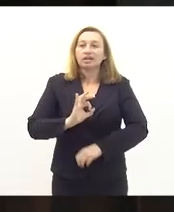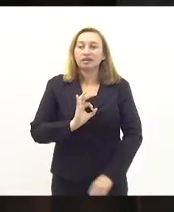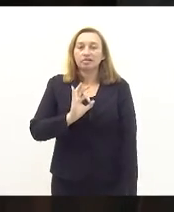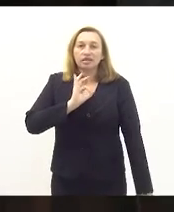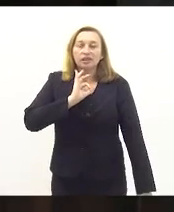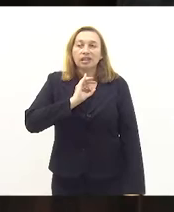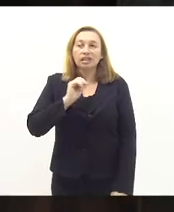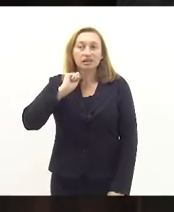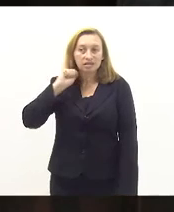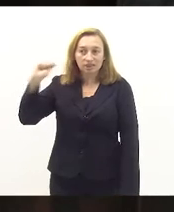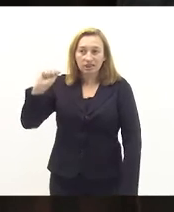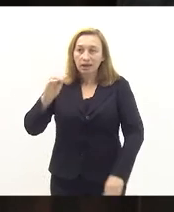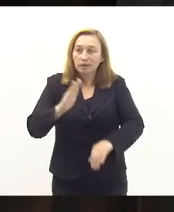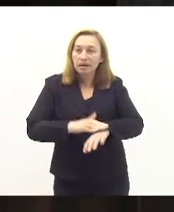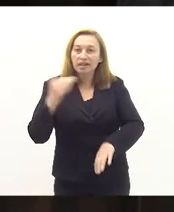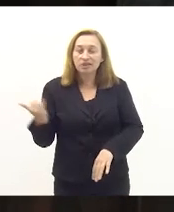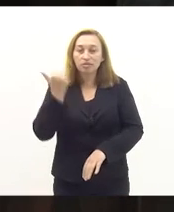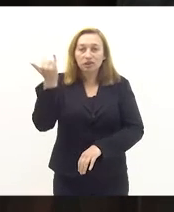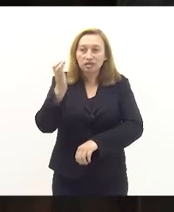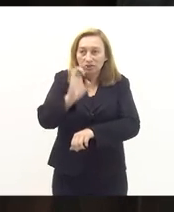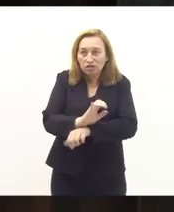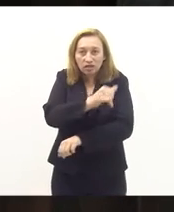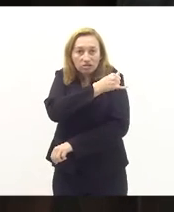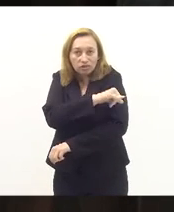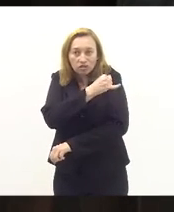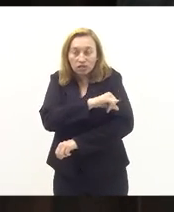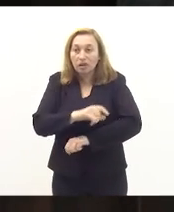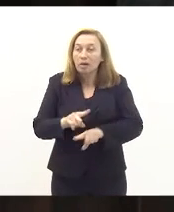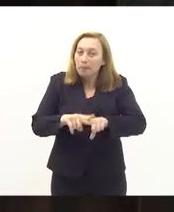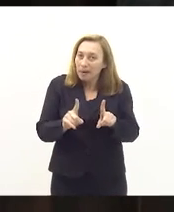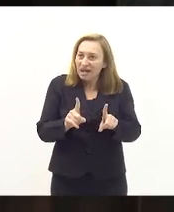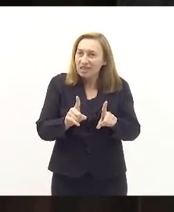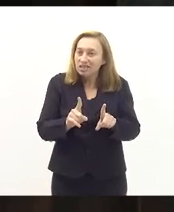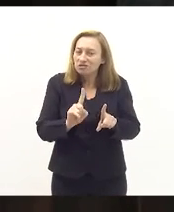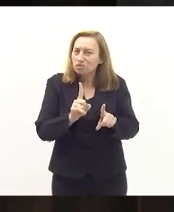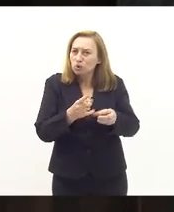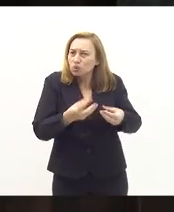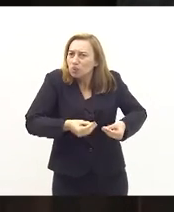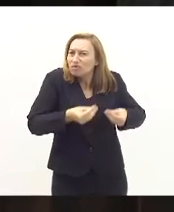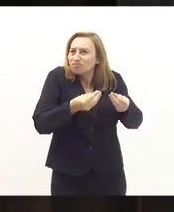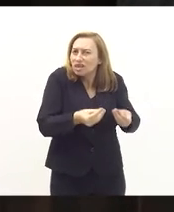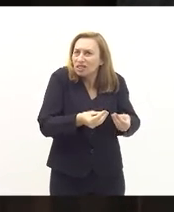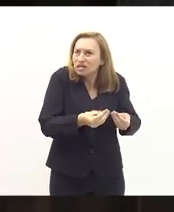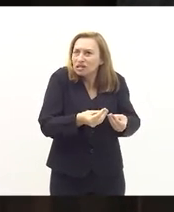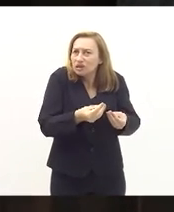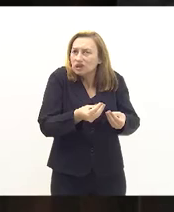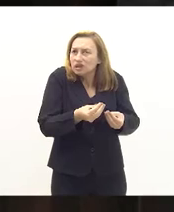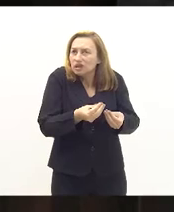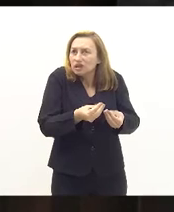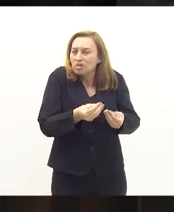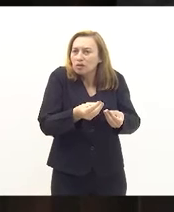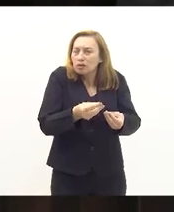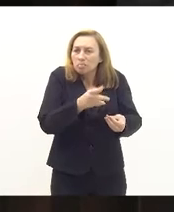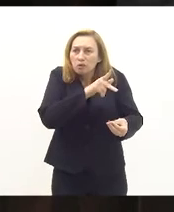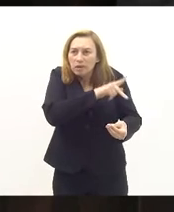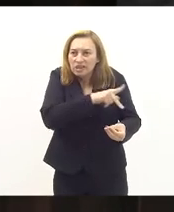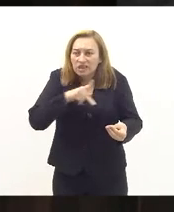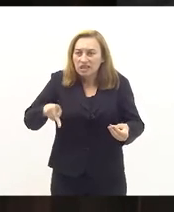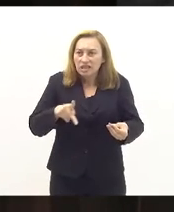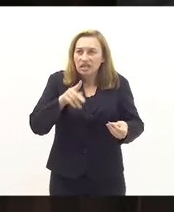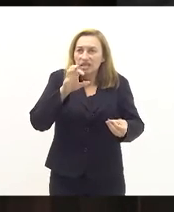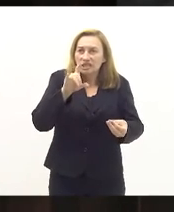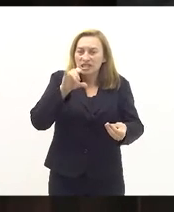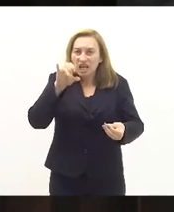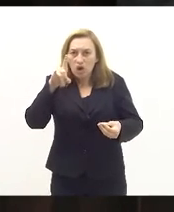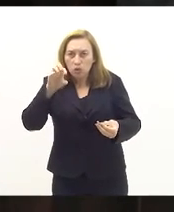medalha Tiradentes é mais importante do Estado do Rio de Janeiro mas não estão entregando meramente para o presidente Celso alvo